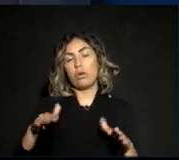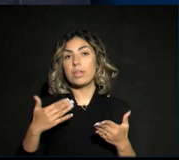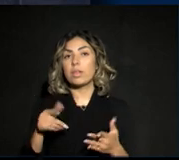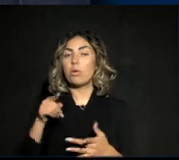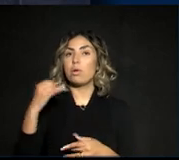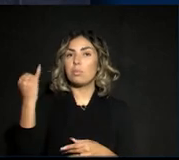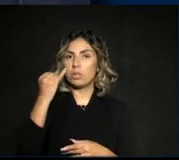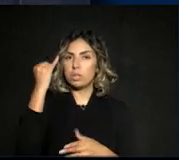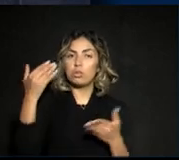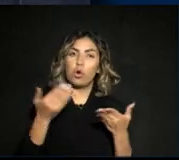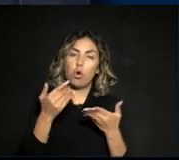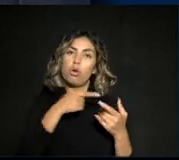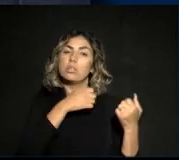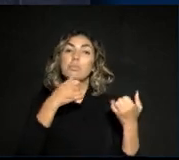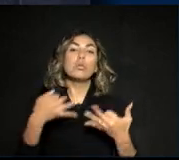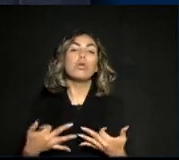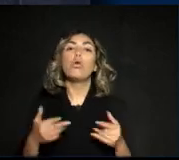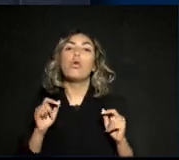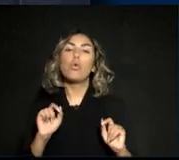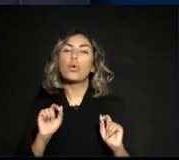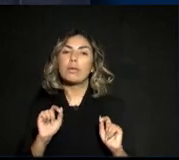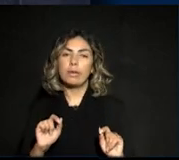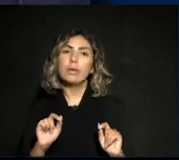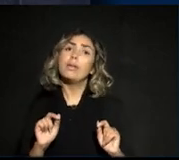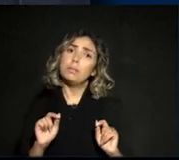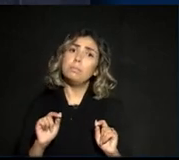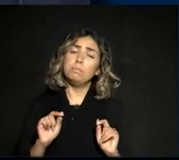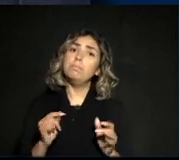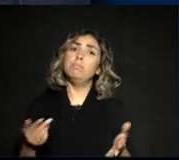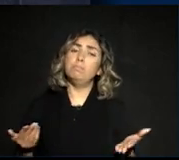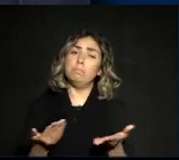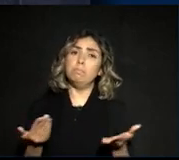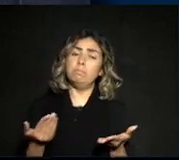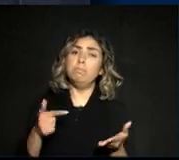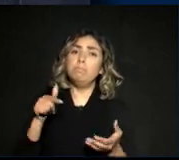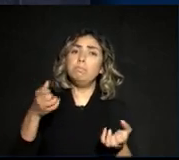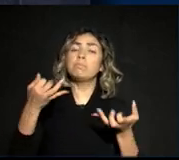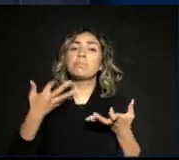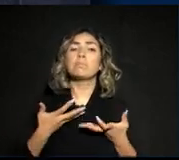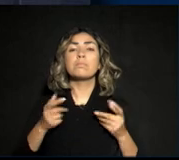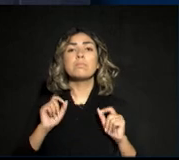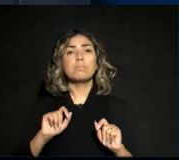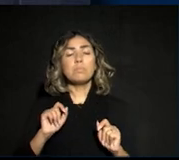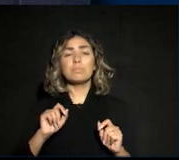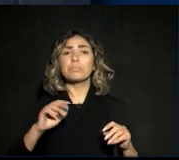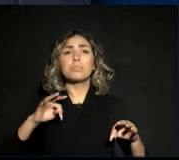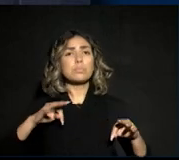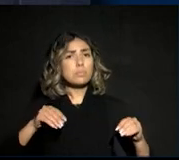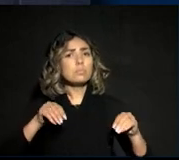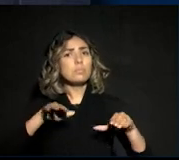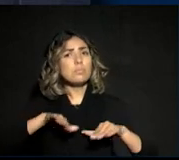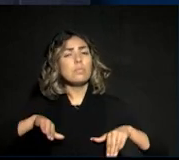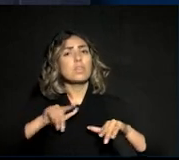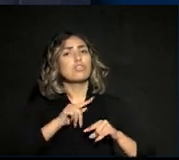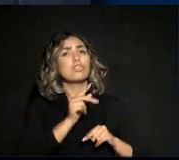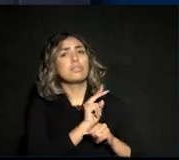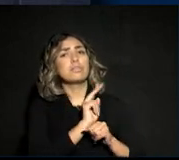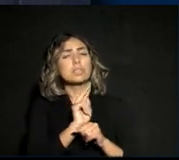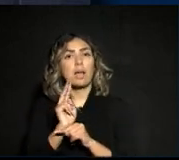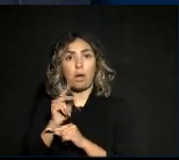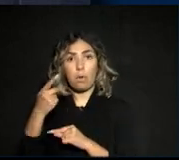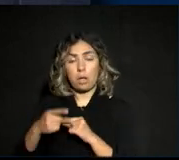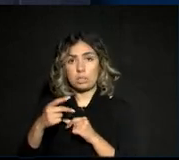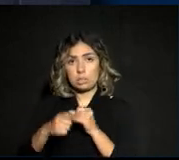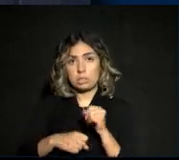Banco Central falou hoje, que ele falou o seguinte: olha, a gente está partindo do pressuposto que todos esses programas fiscais que foram colocados